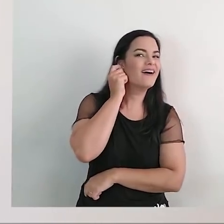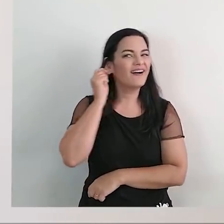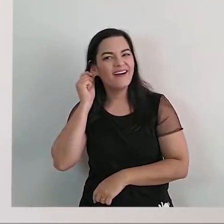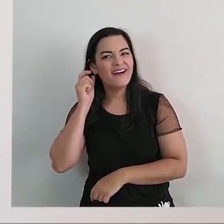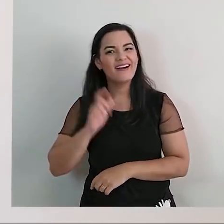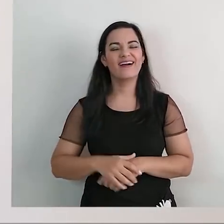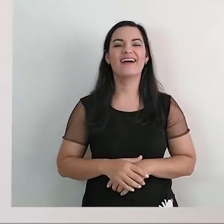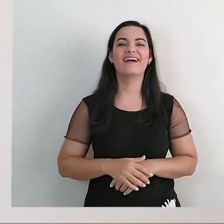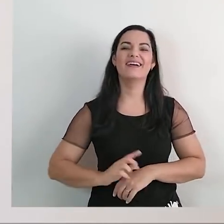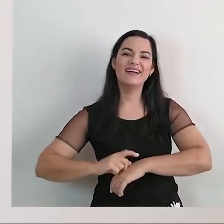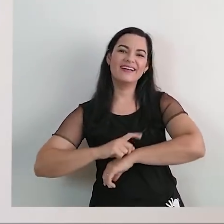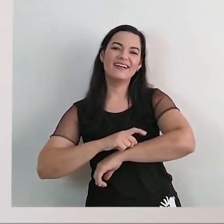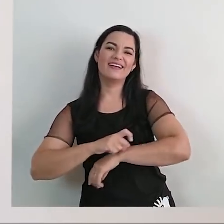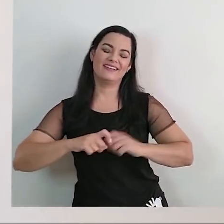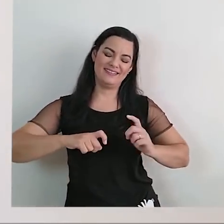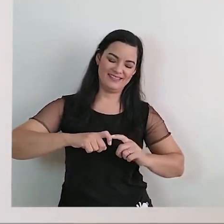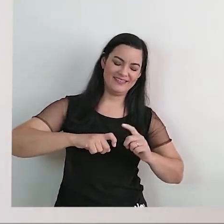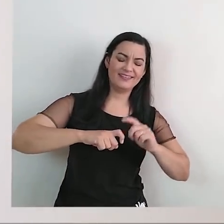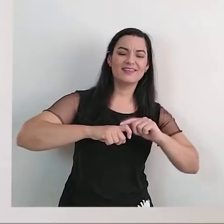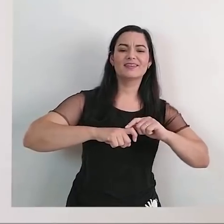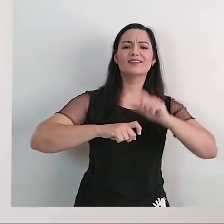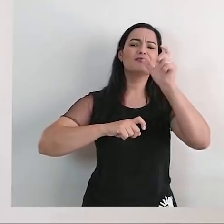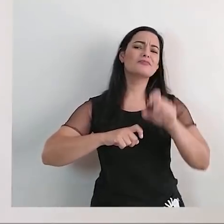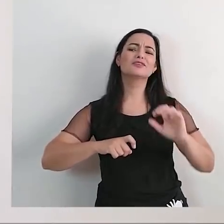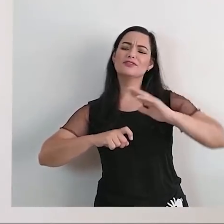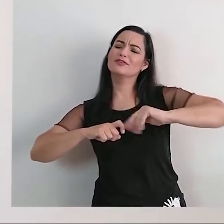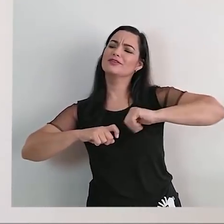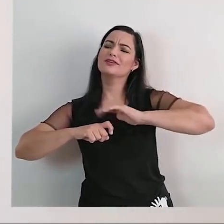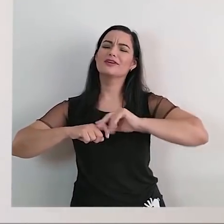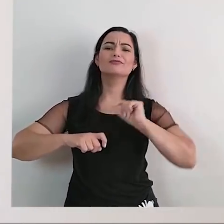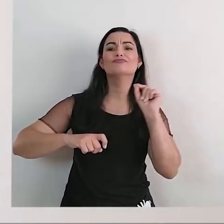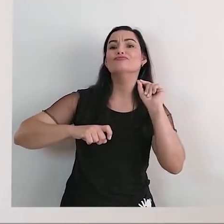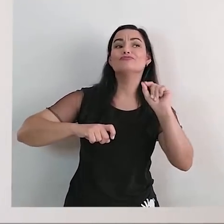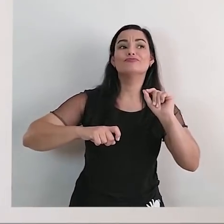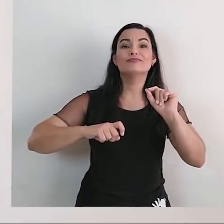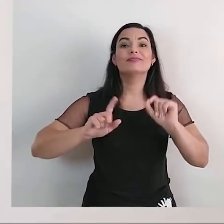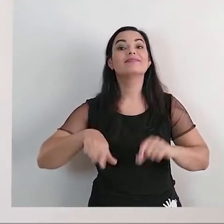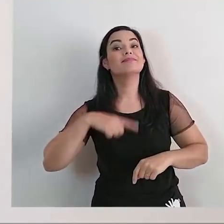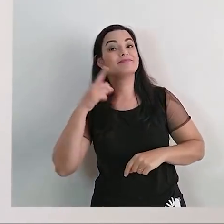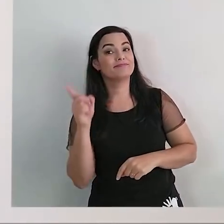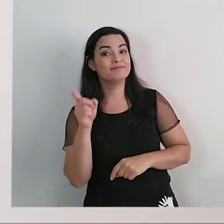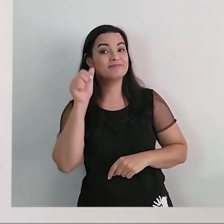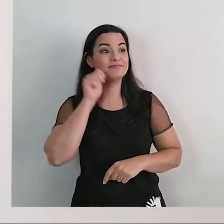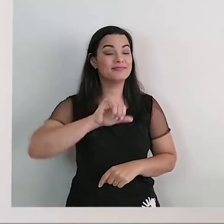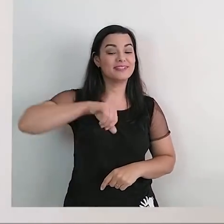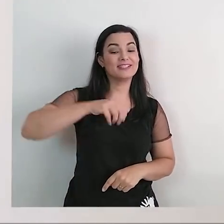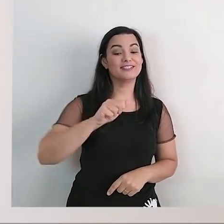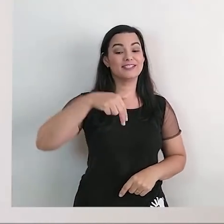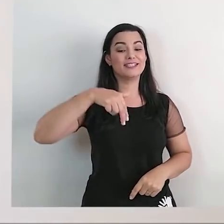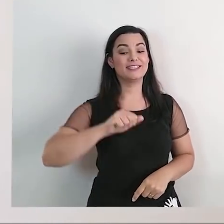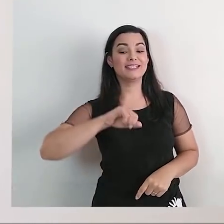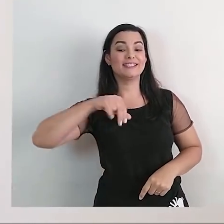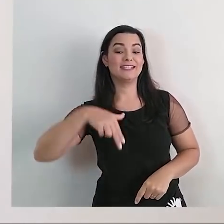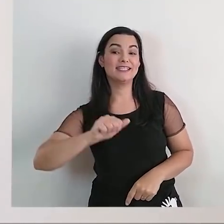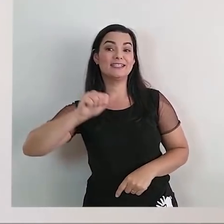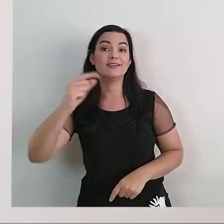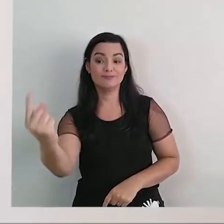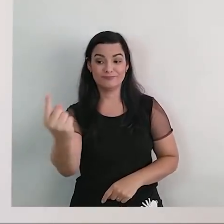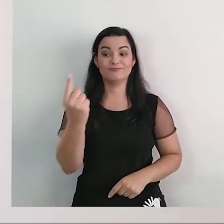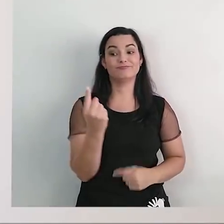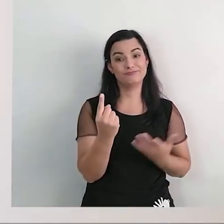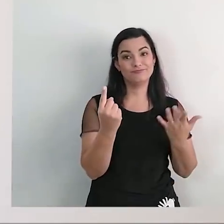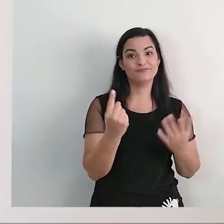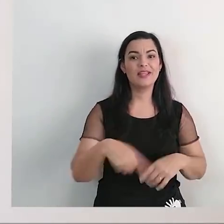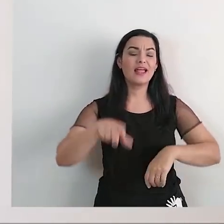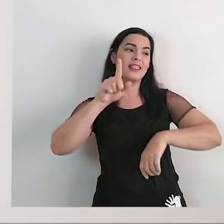lagarta, aquela orelha. Lagarta pintada, quem foi que te pintou? Foi a dona Janaína que